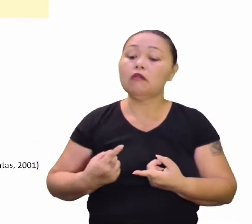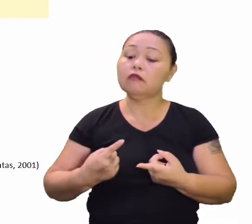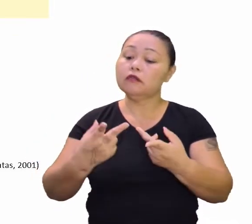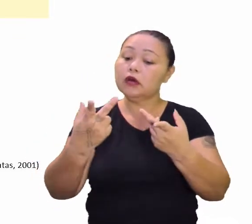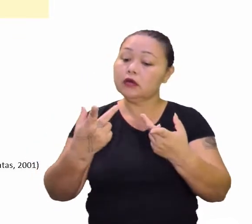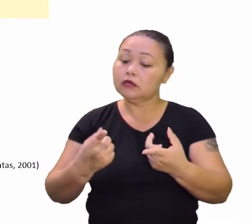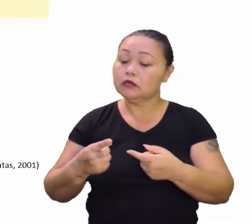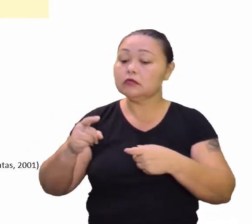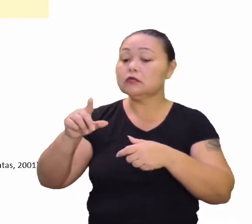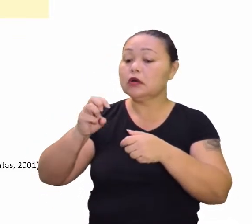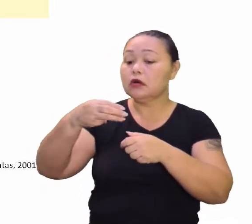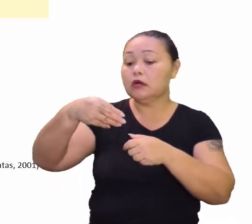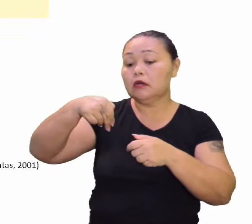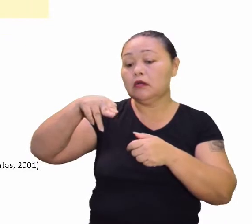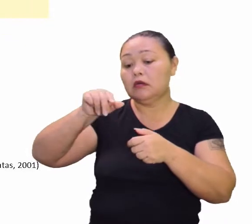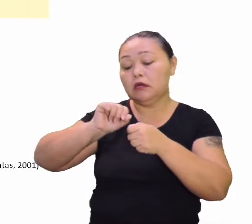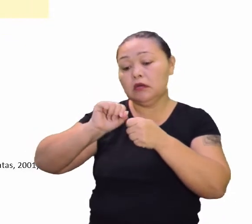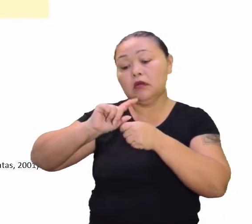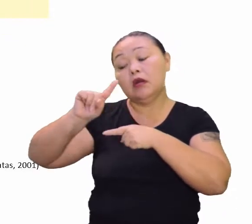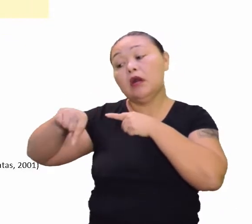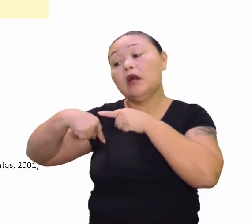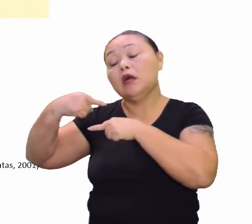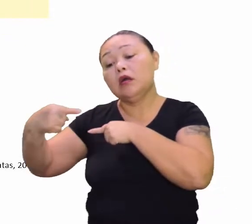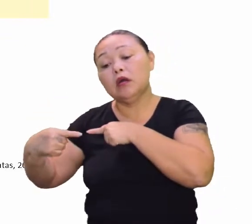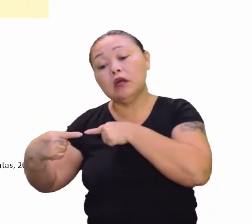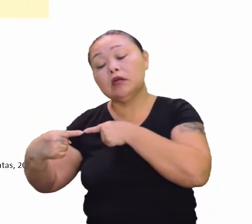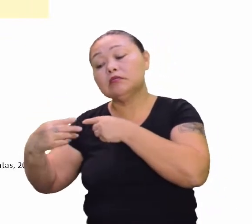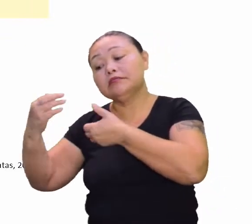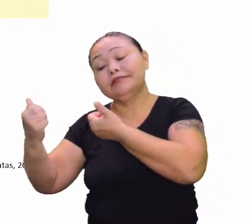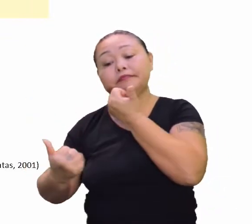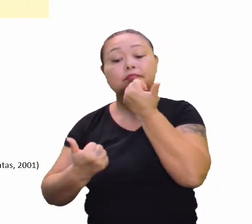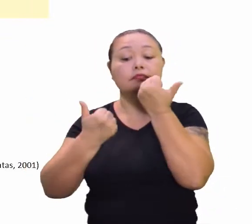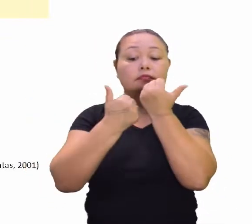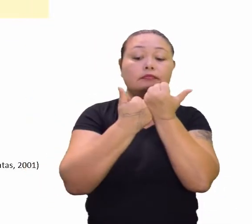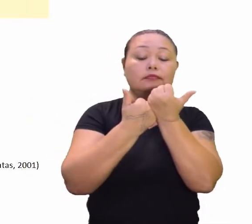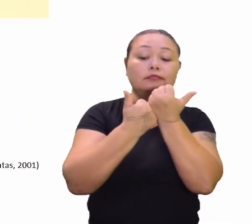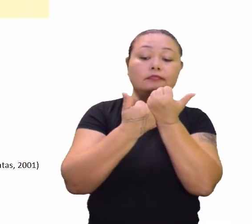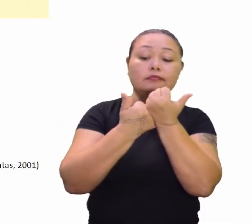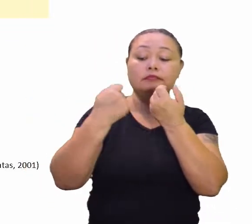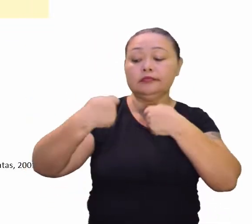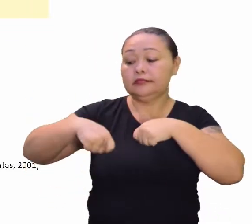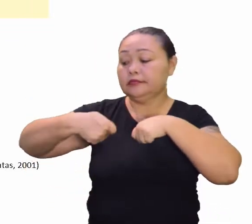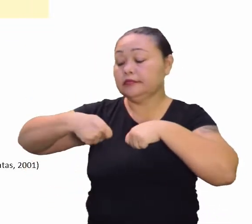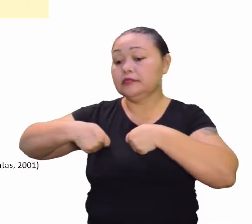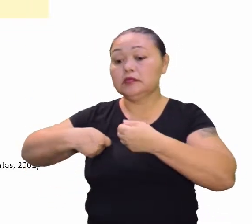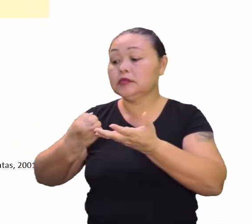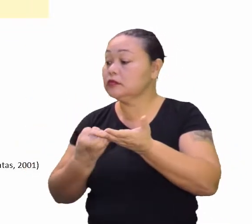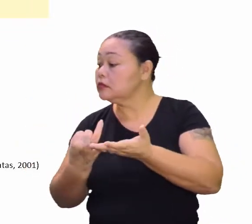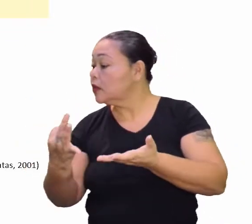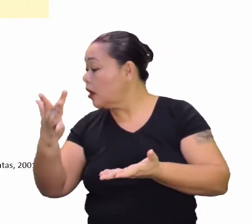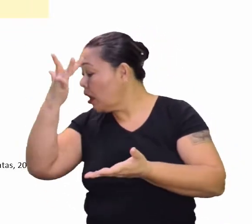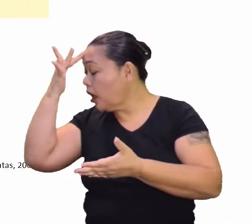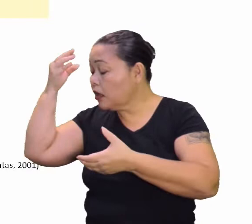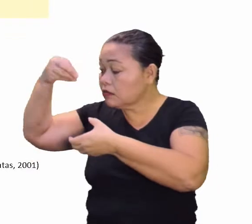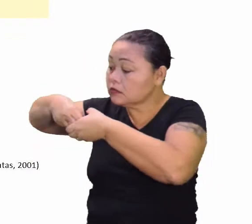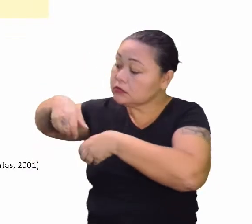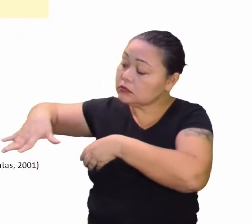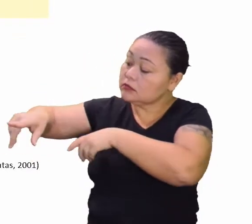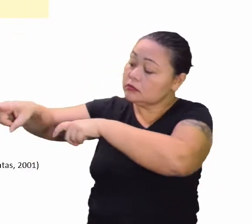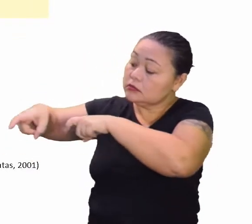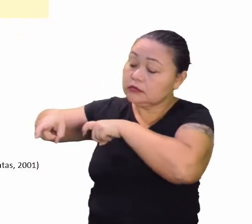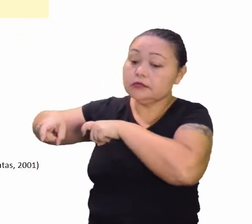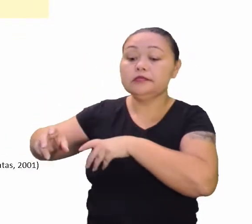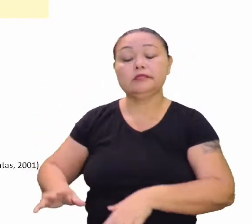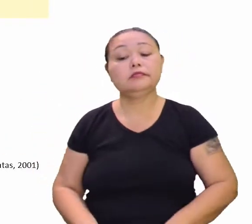se você tem máquina, isso acaba gerando o quê? A substituição, a não necessidade de ter tantas pessoas dentro dessa